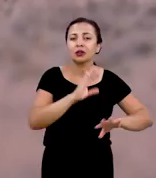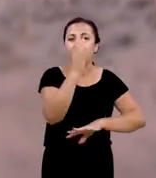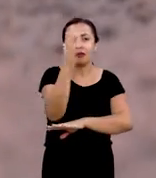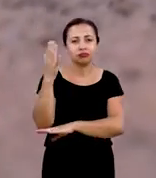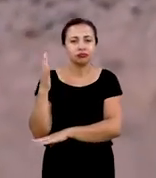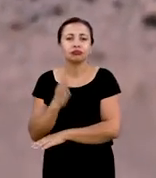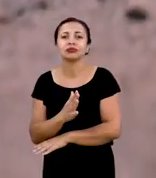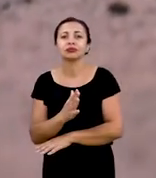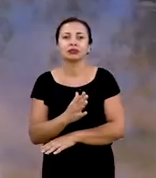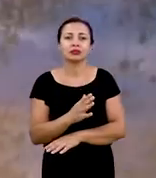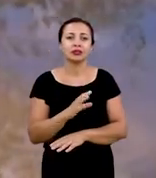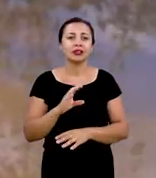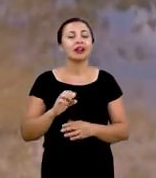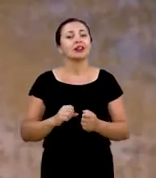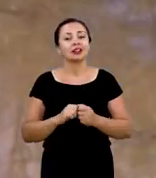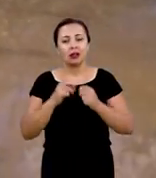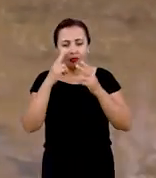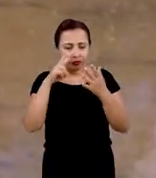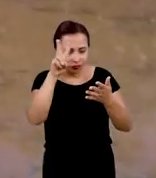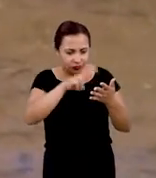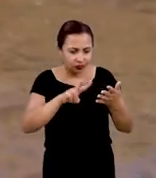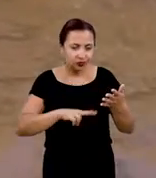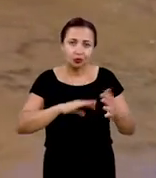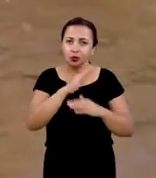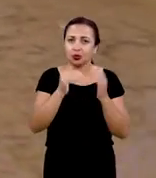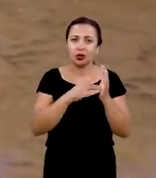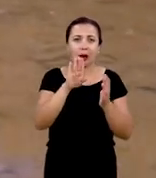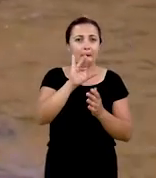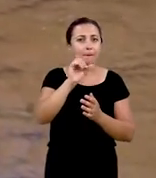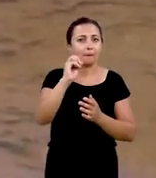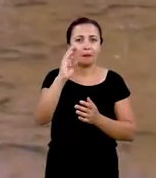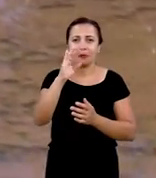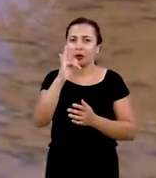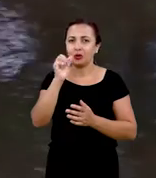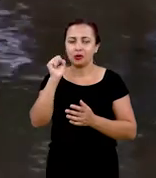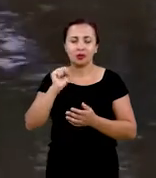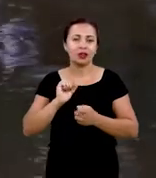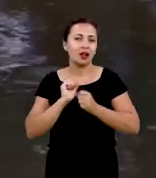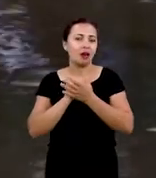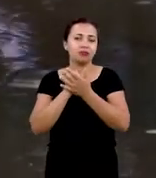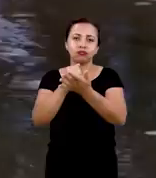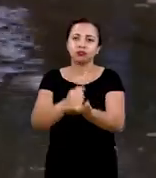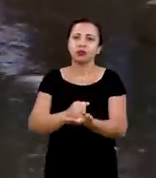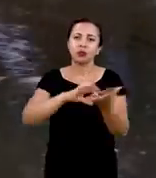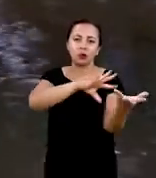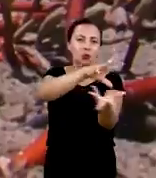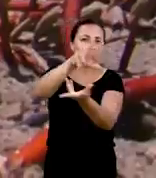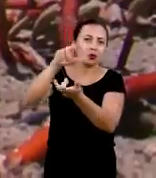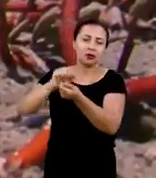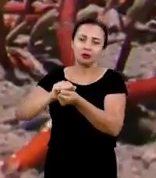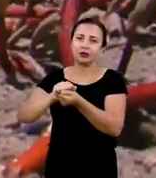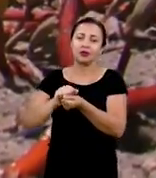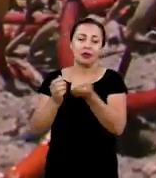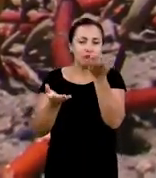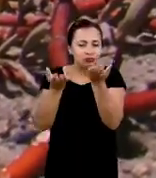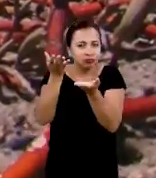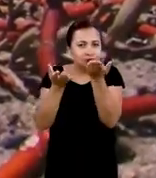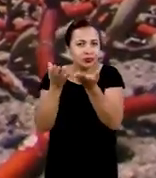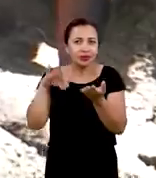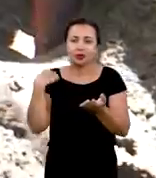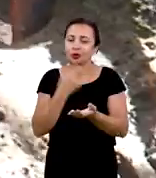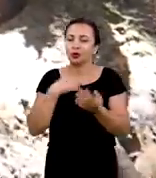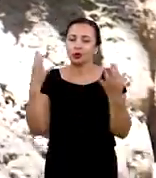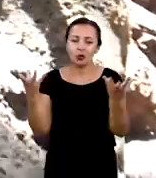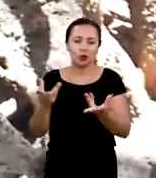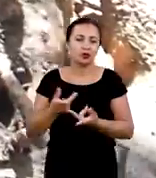são aliadas, né, de todo a biosfera do planeta, elas são grandes aliadas para manter o equilíbrio ecossistêmico e, consequentemente, para